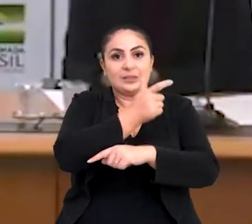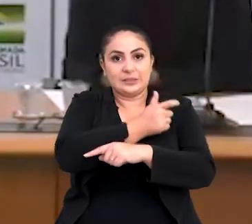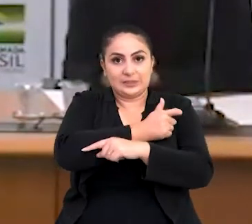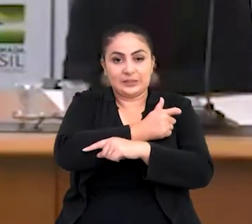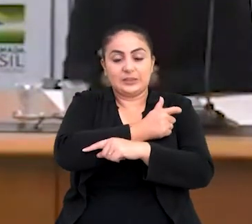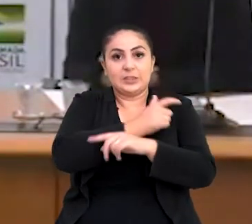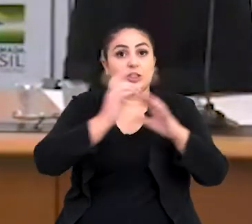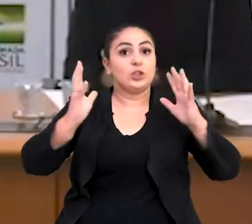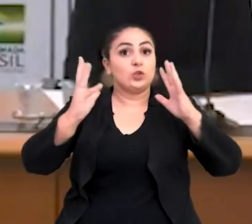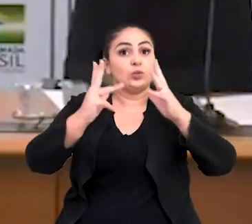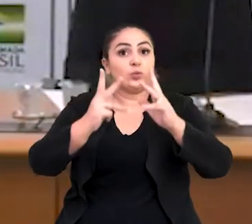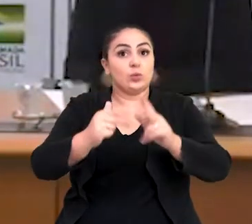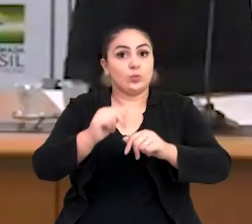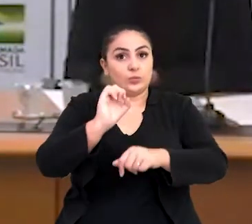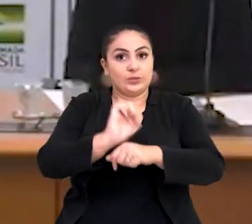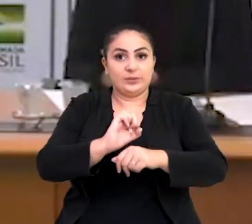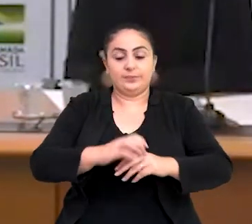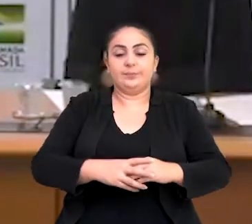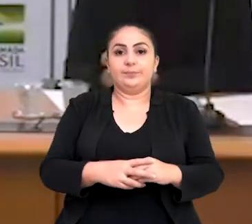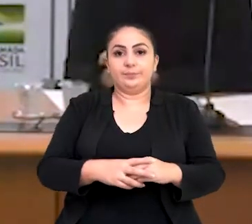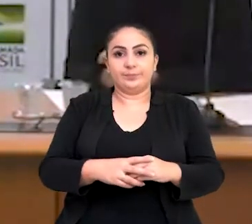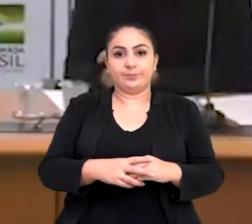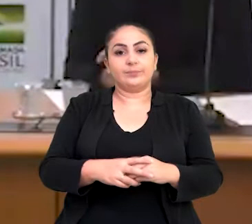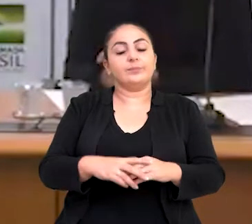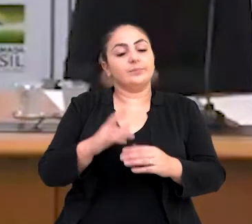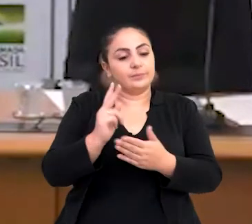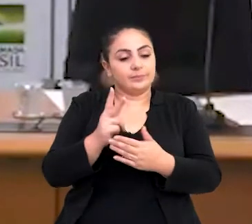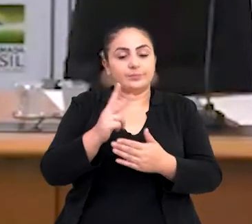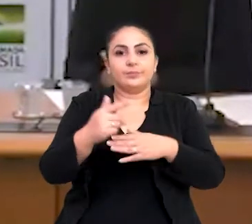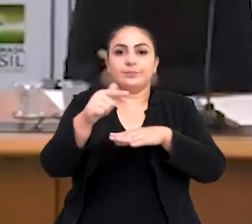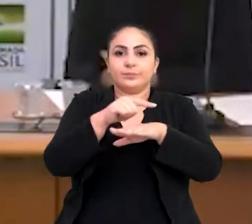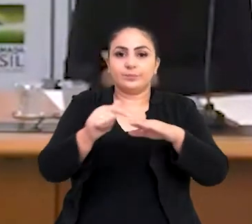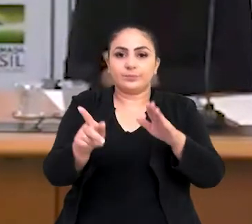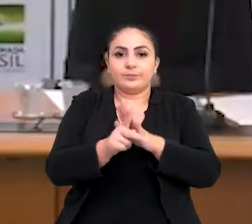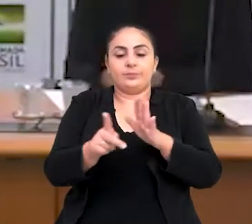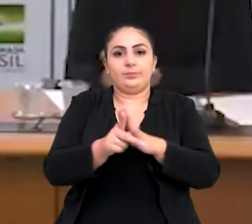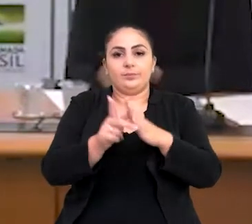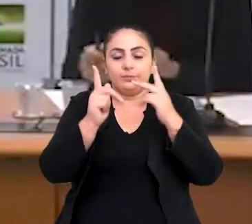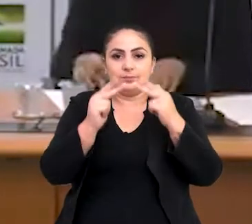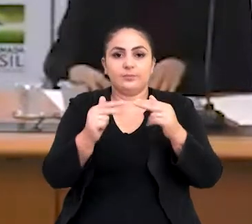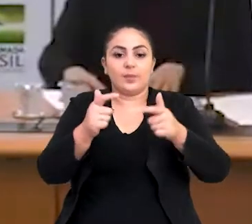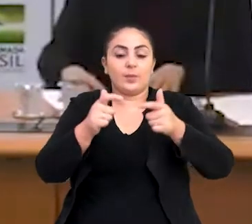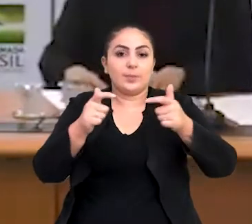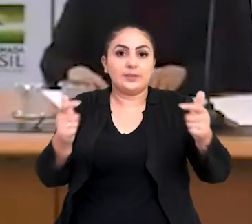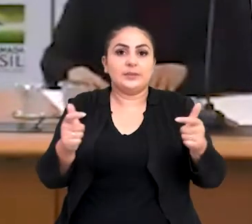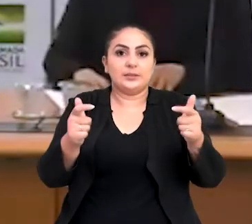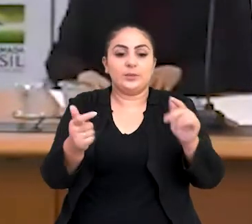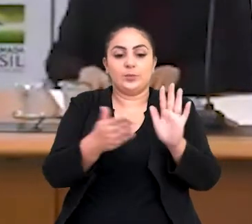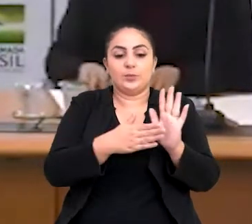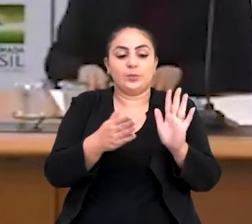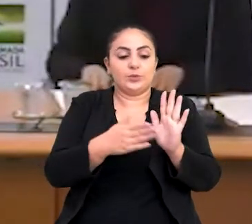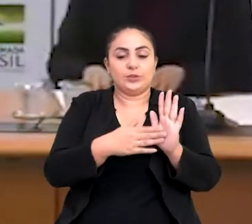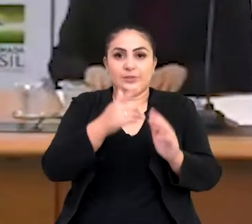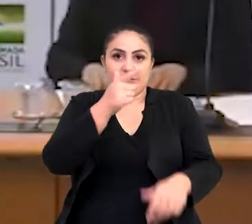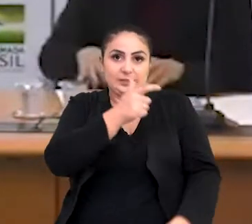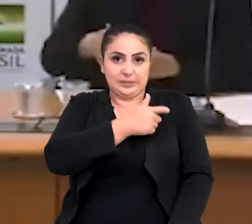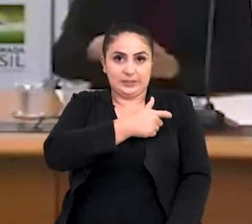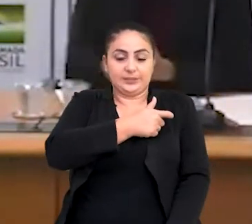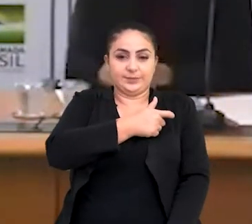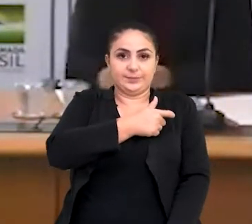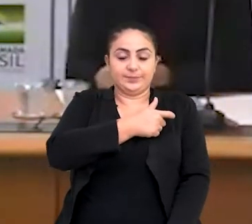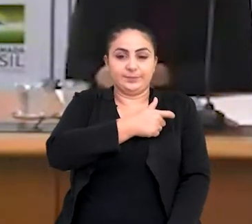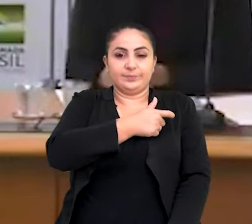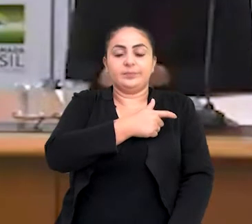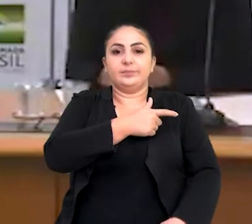a vacinação em todos os estados. E aí vai prosseguir com a logística, conforme for aumentando a oferta de